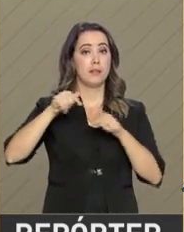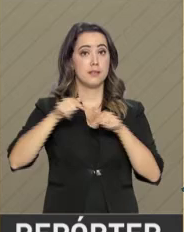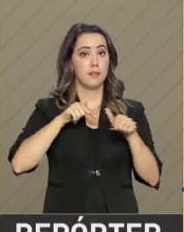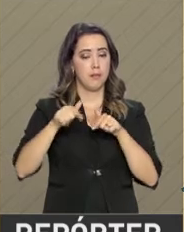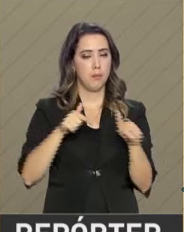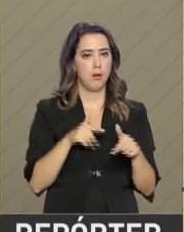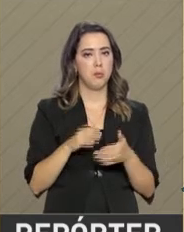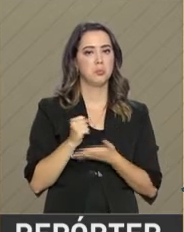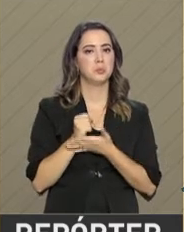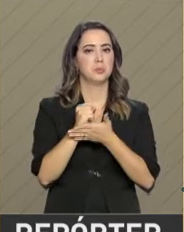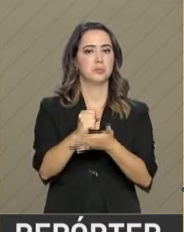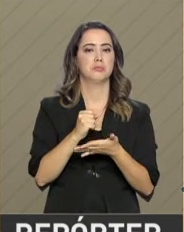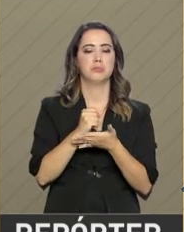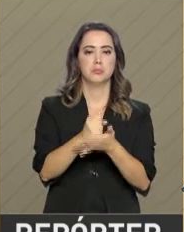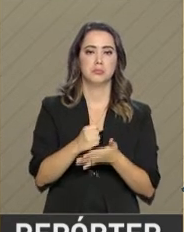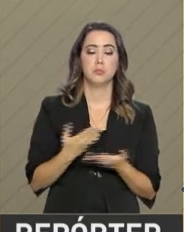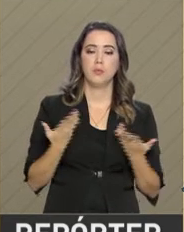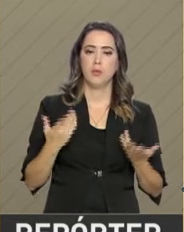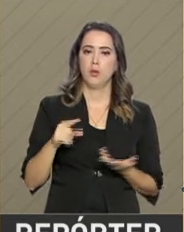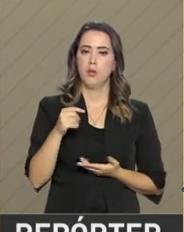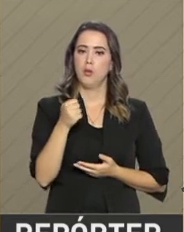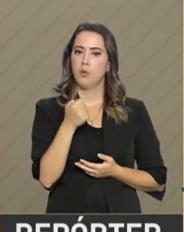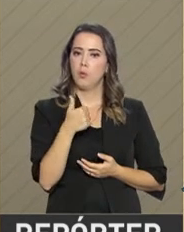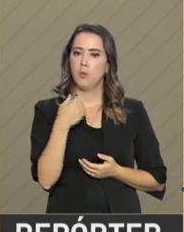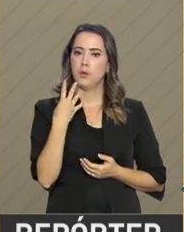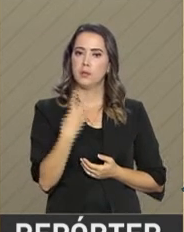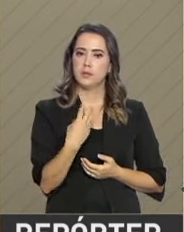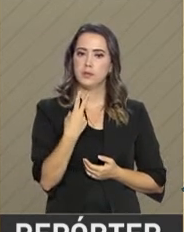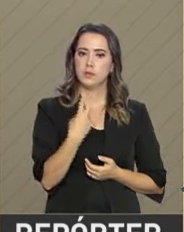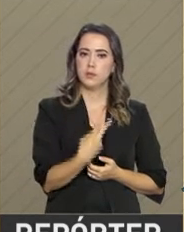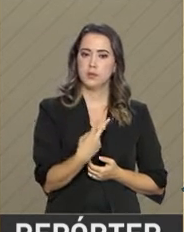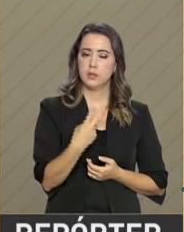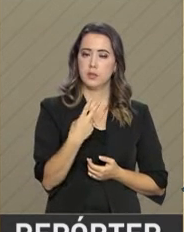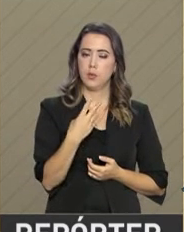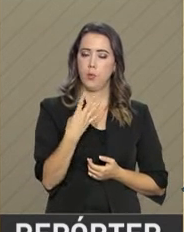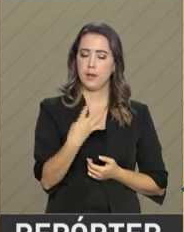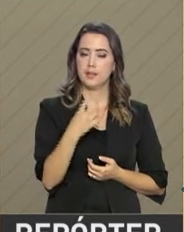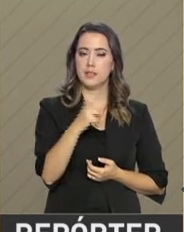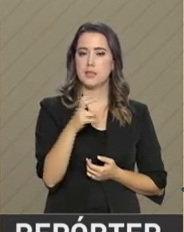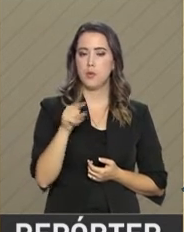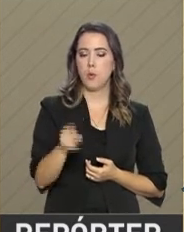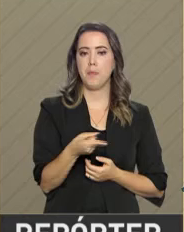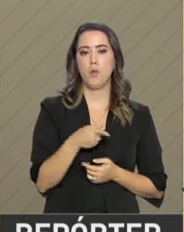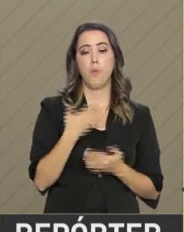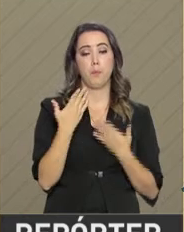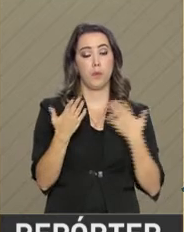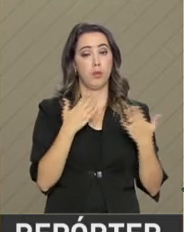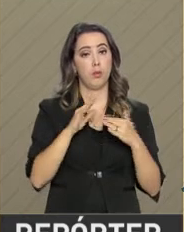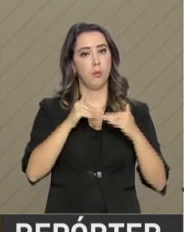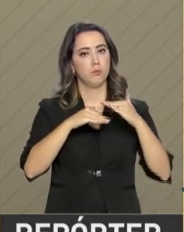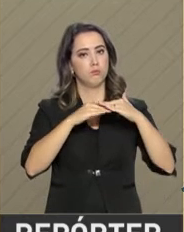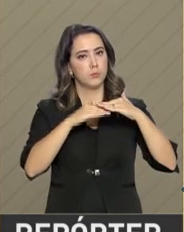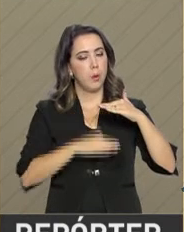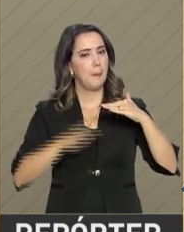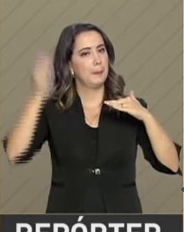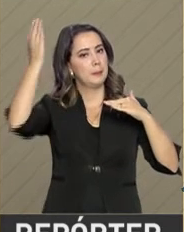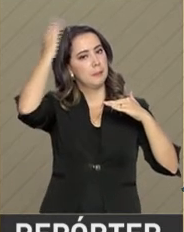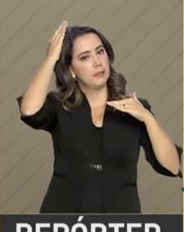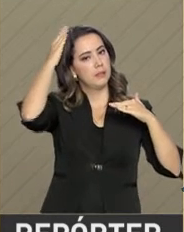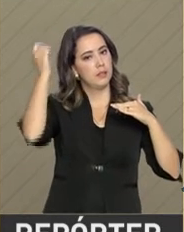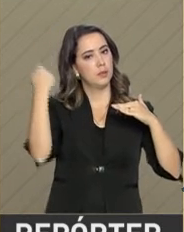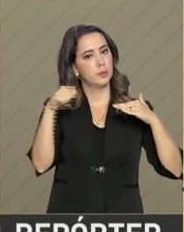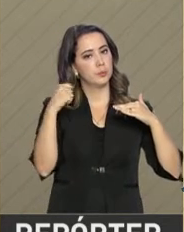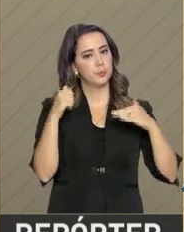em janeiro e fevereiro deste ano com quase 45 mil o ranking nacional segue com paraná rio grande do sul